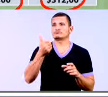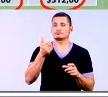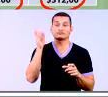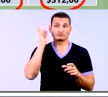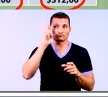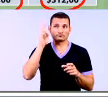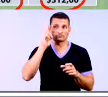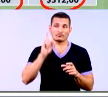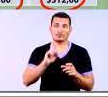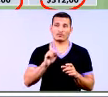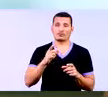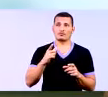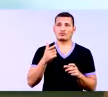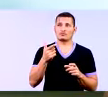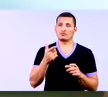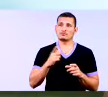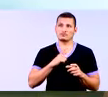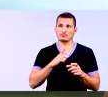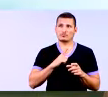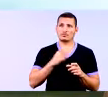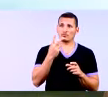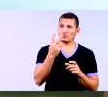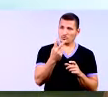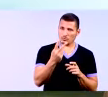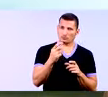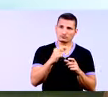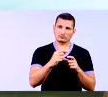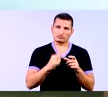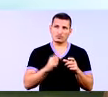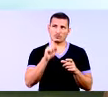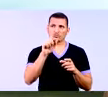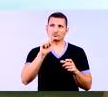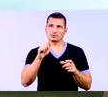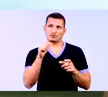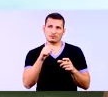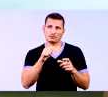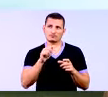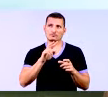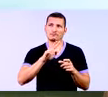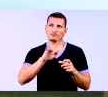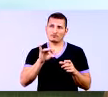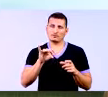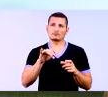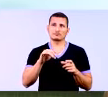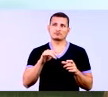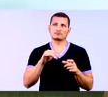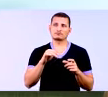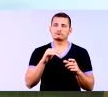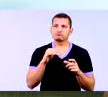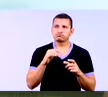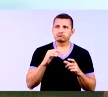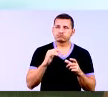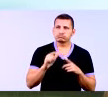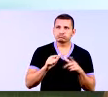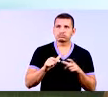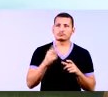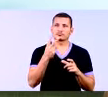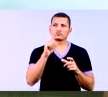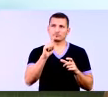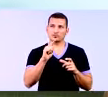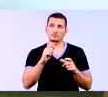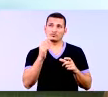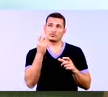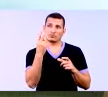não é que eu tenha 2 núcleos de 1 GB que eu vou estar, esse processador vai trabalhar a 2 GB. 2 núcleos para